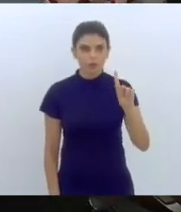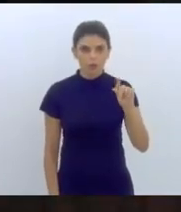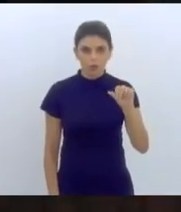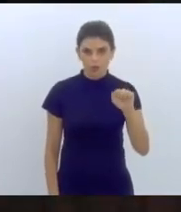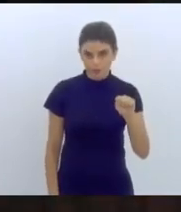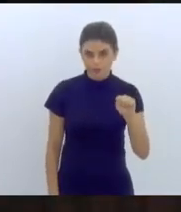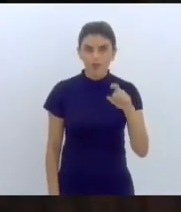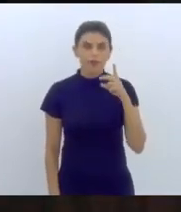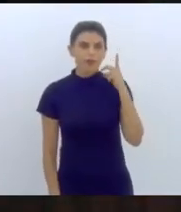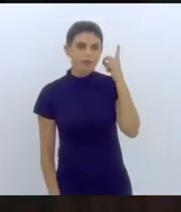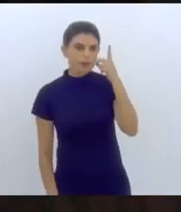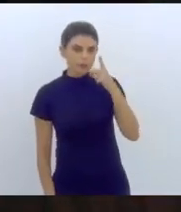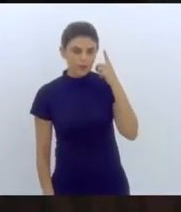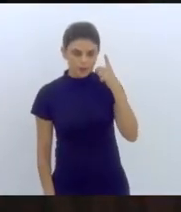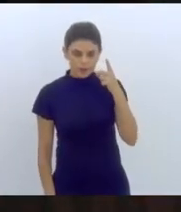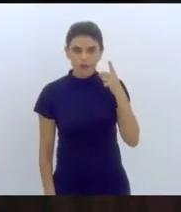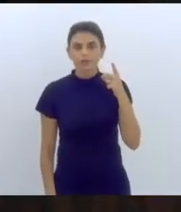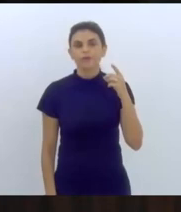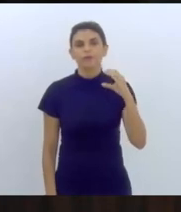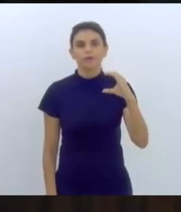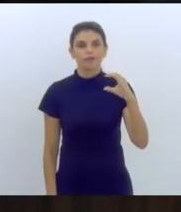Deputado Carlinhos BNH.